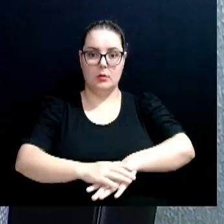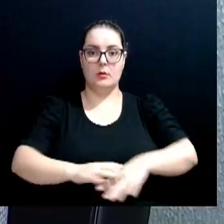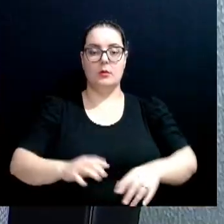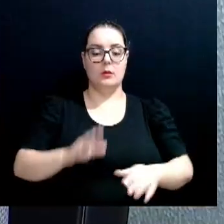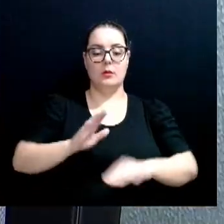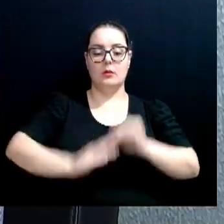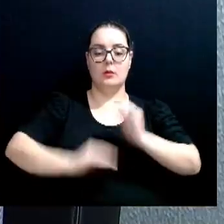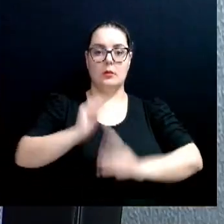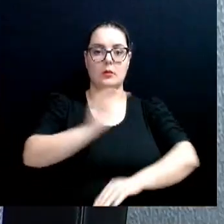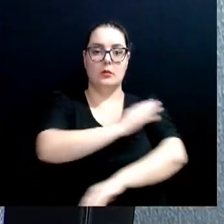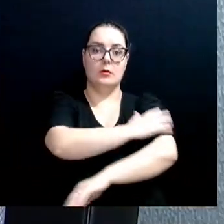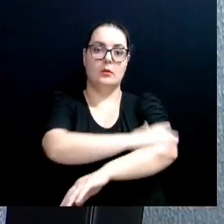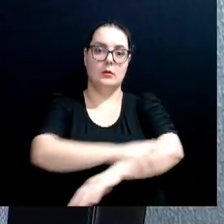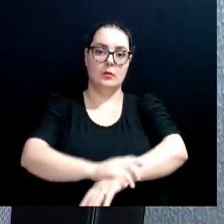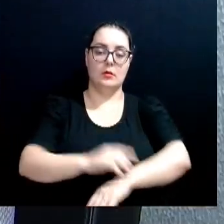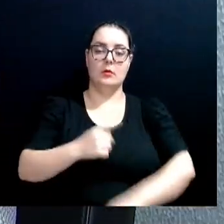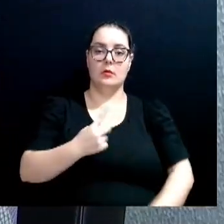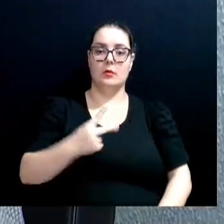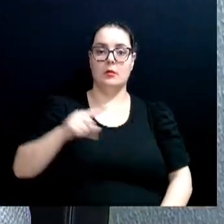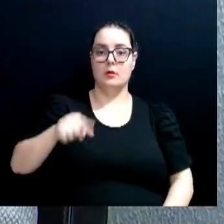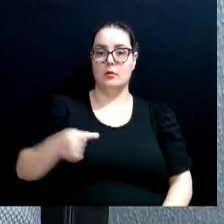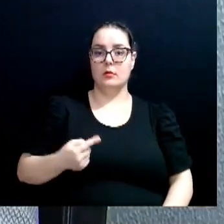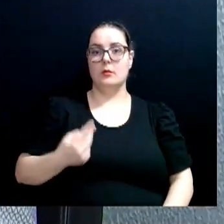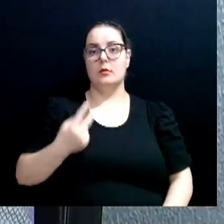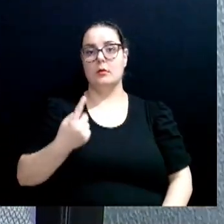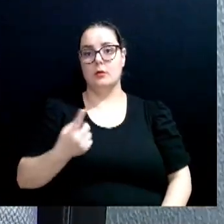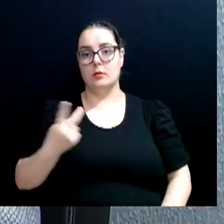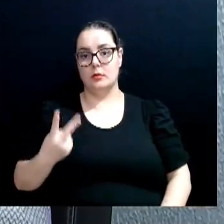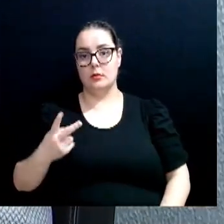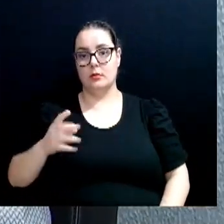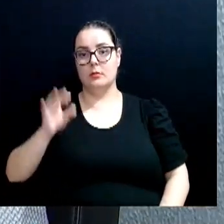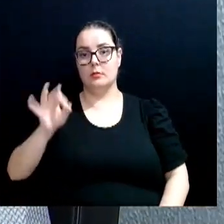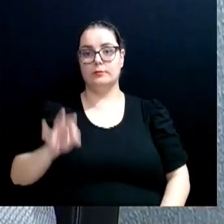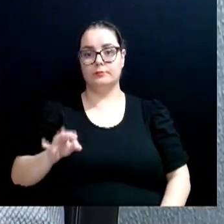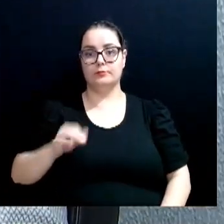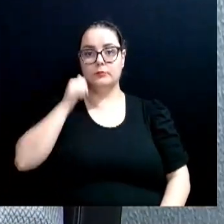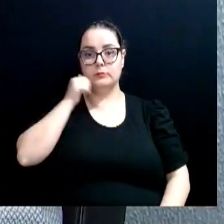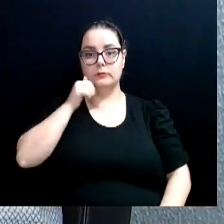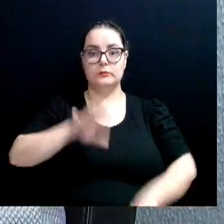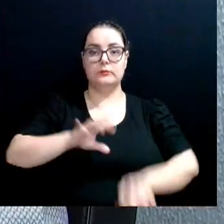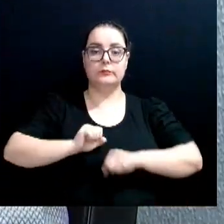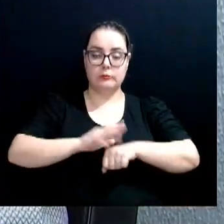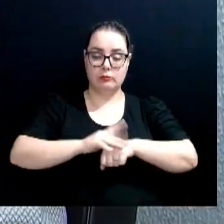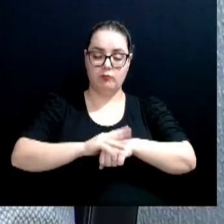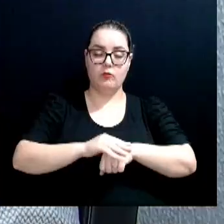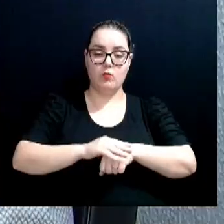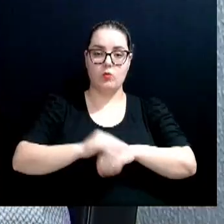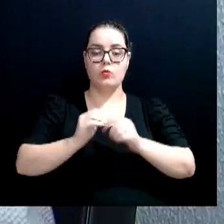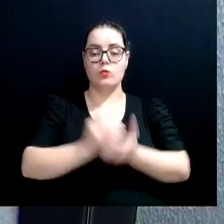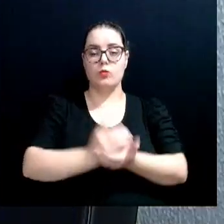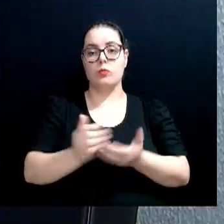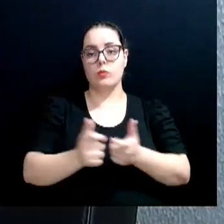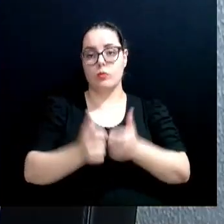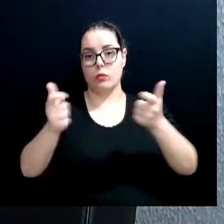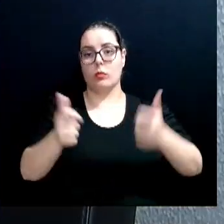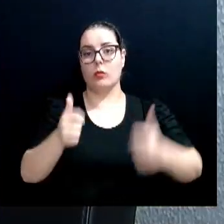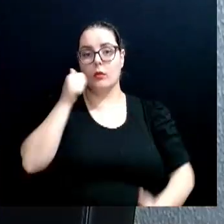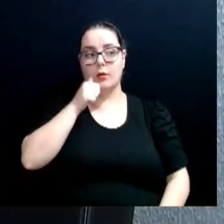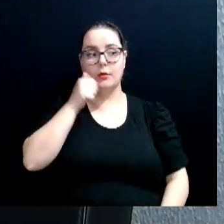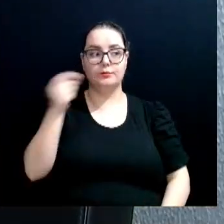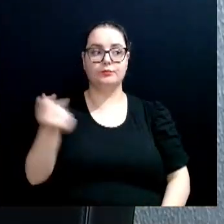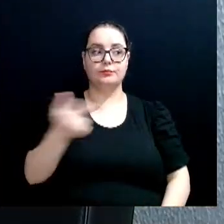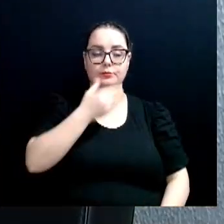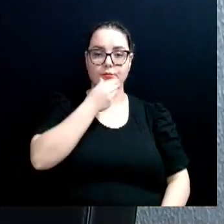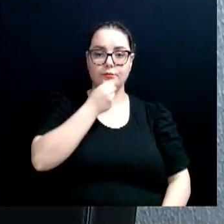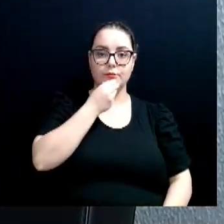12,3% das mulheres são acometidas por essa doença, então ela é muito mais prevalente, ela acomete muito mais mulheres do que homens. E essa